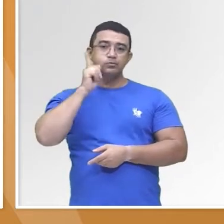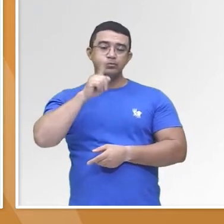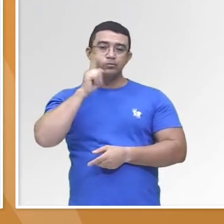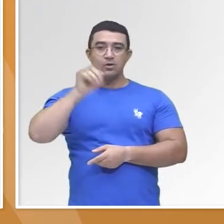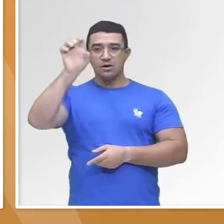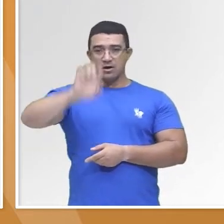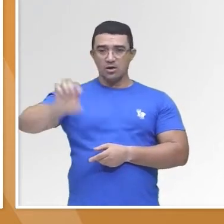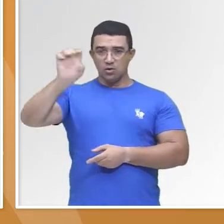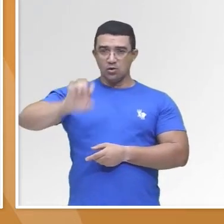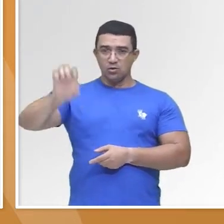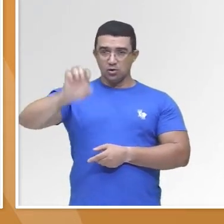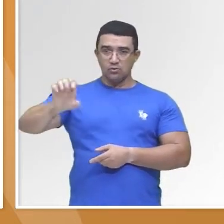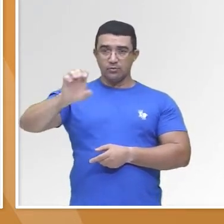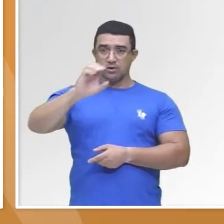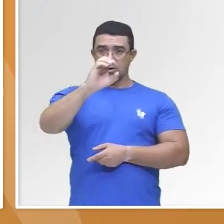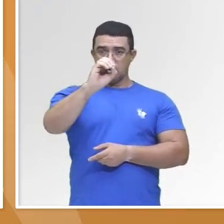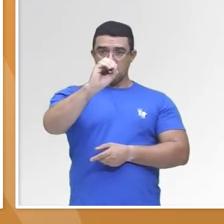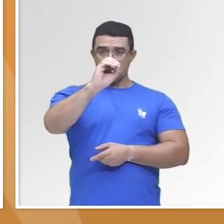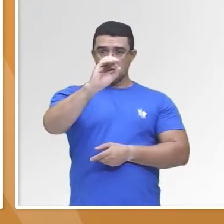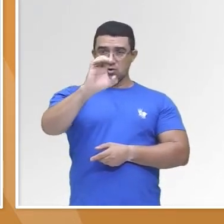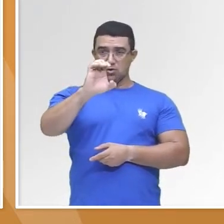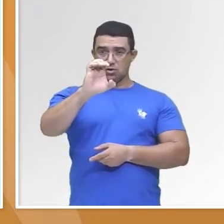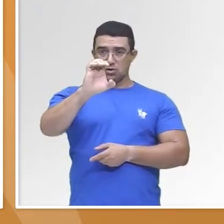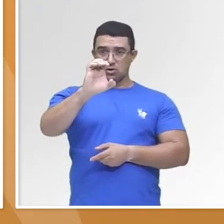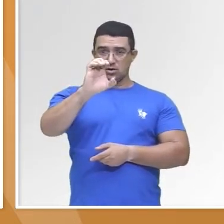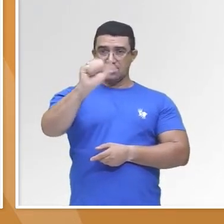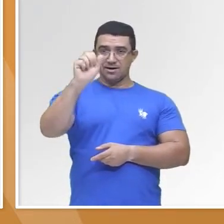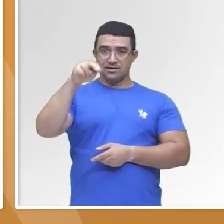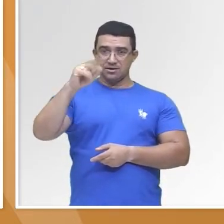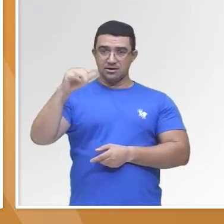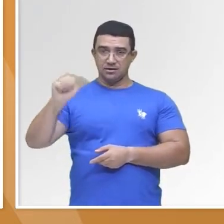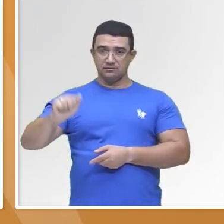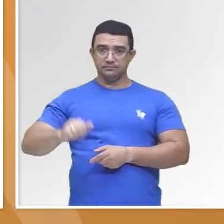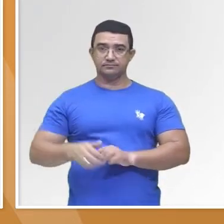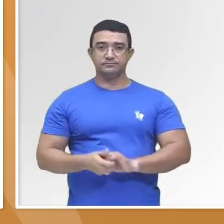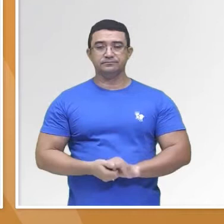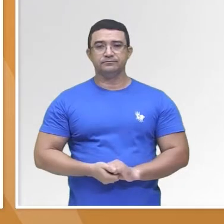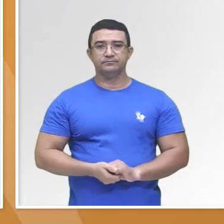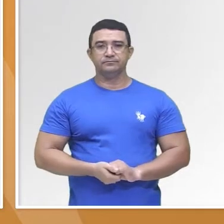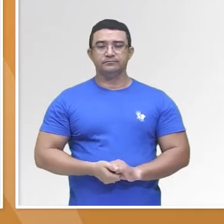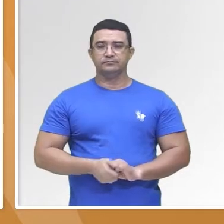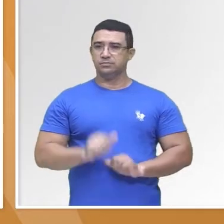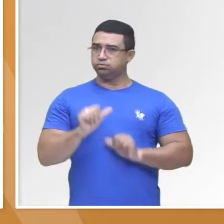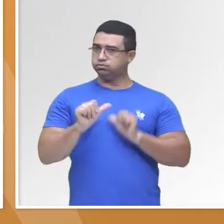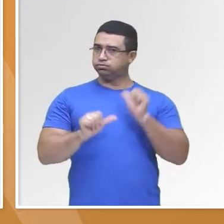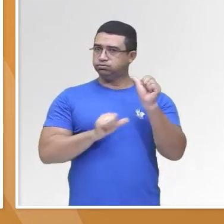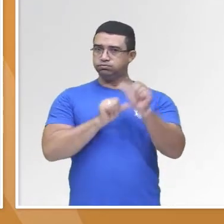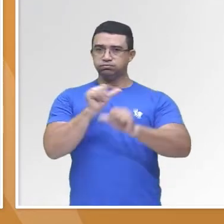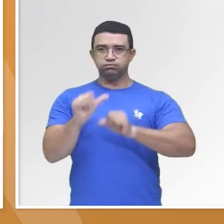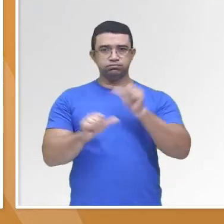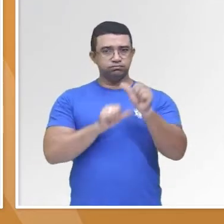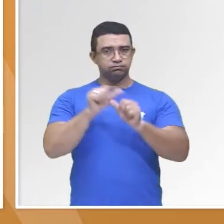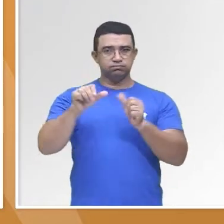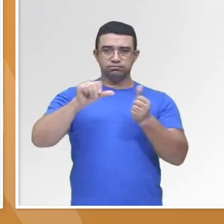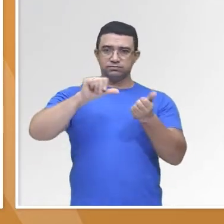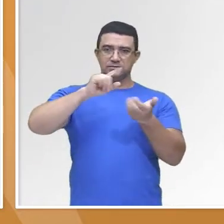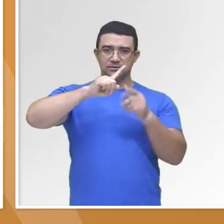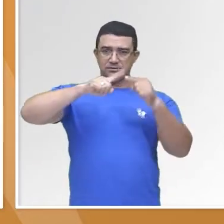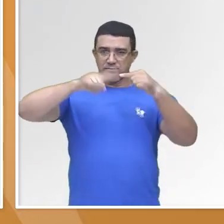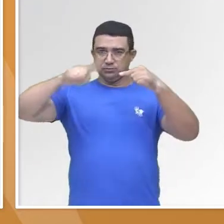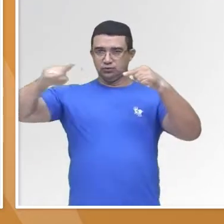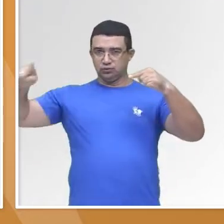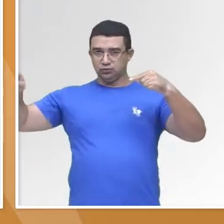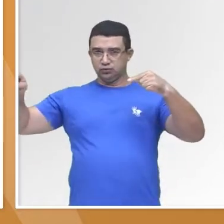europeu e a Oceania, tá? E aí, transformando, tá, esse gráfico aqui de